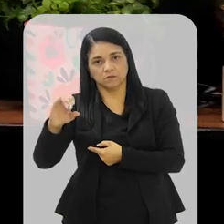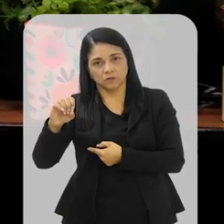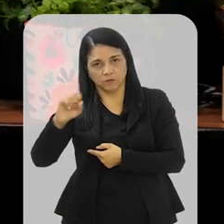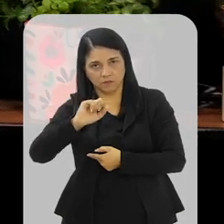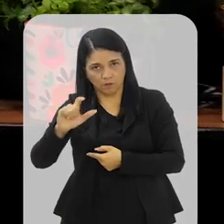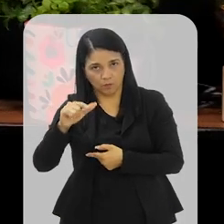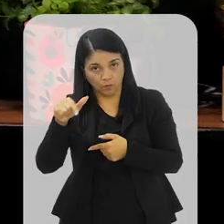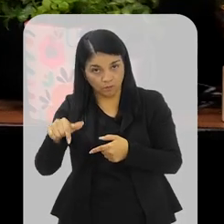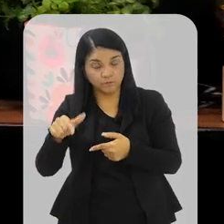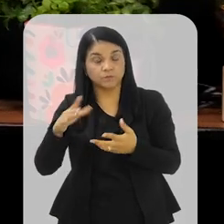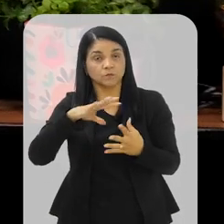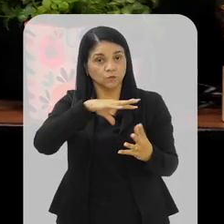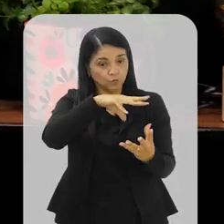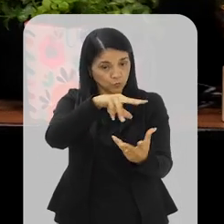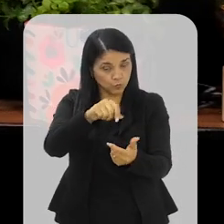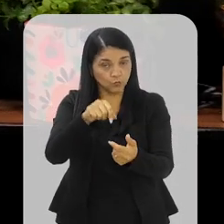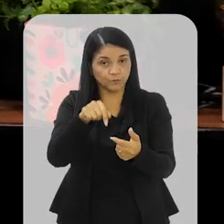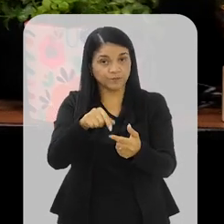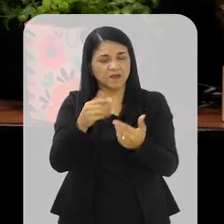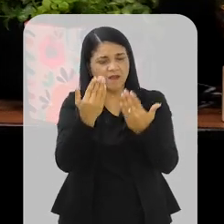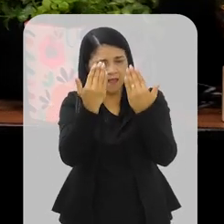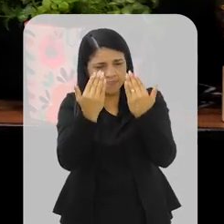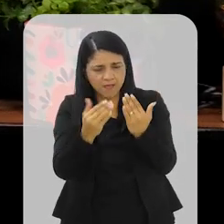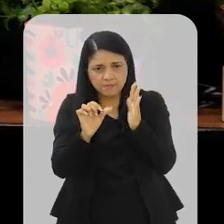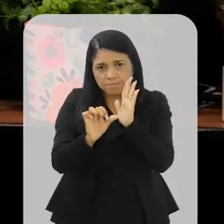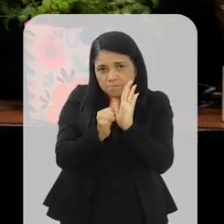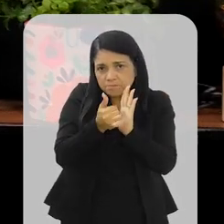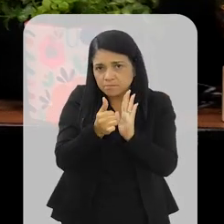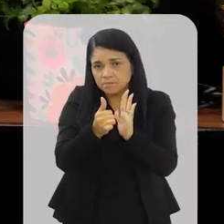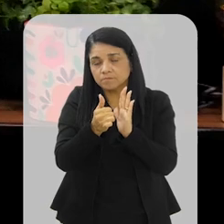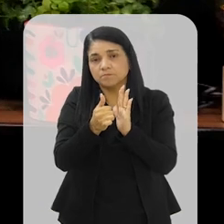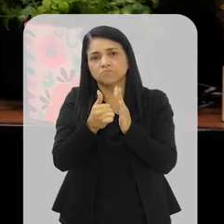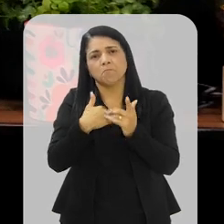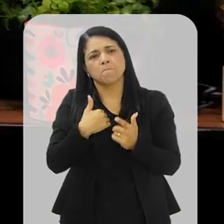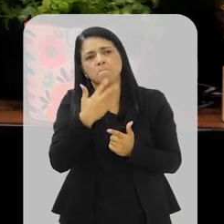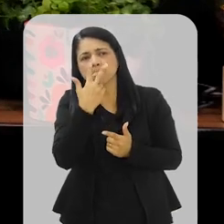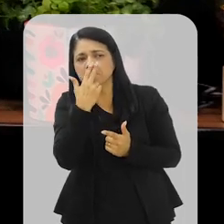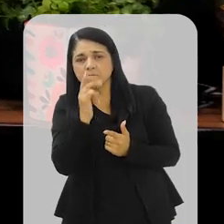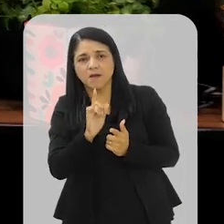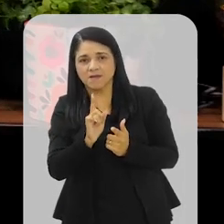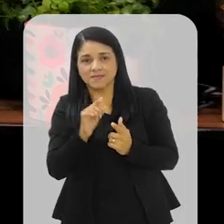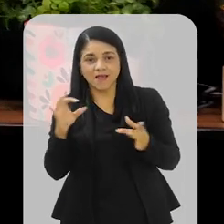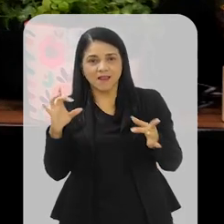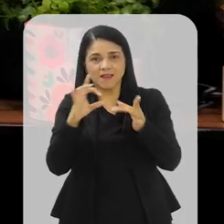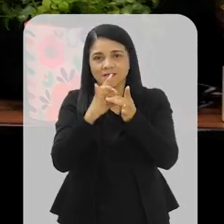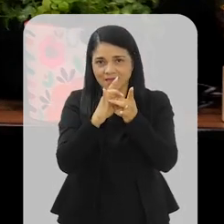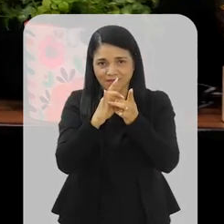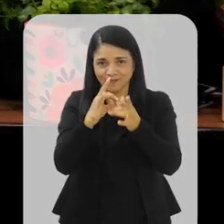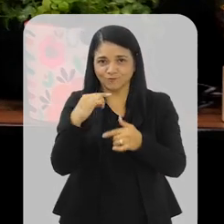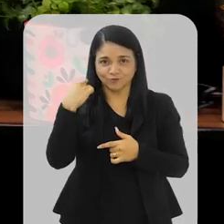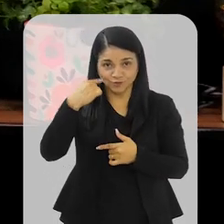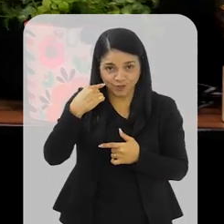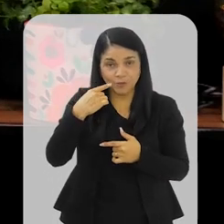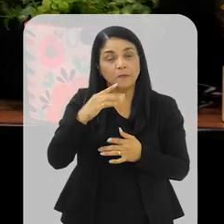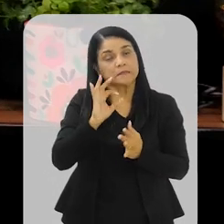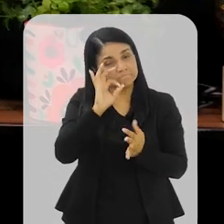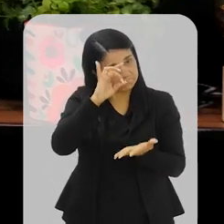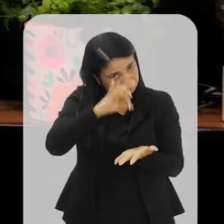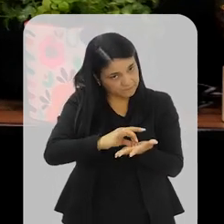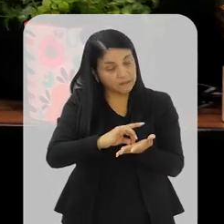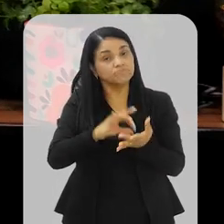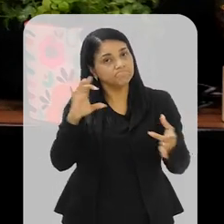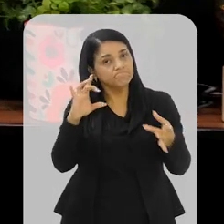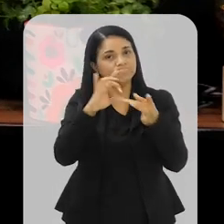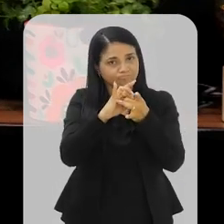primeira ah análise não não parecem diretamente ligados ao direito internacional mas